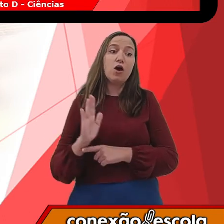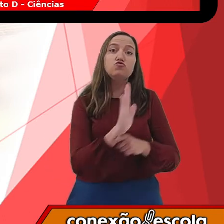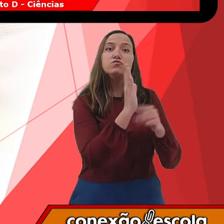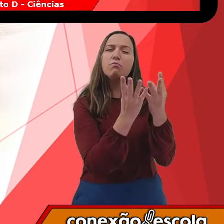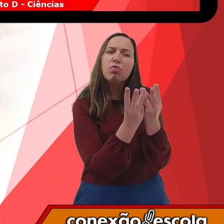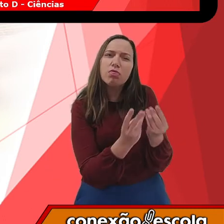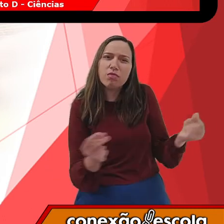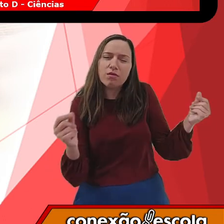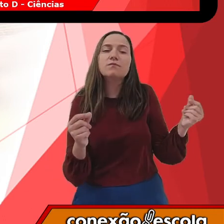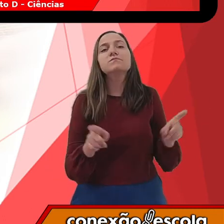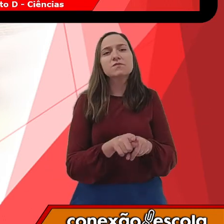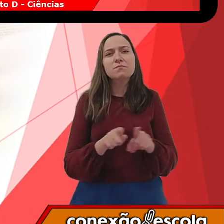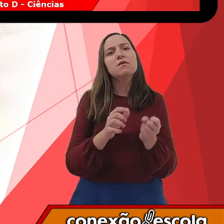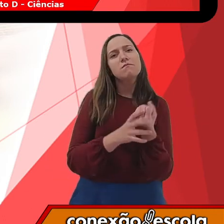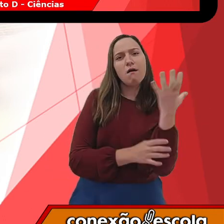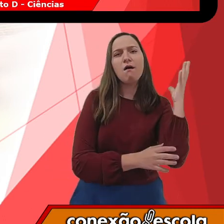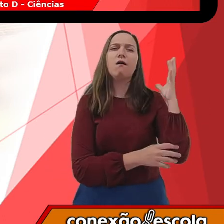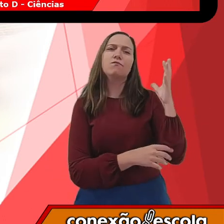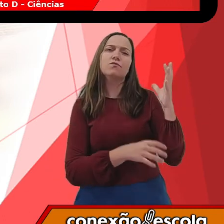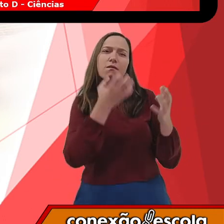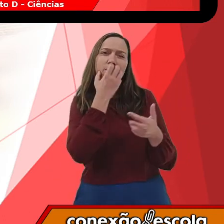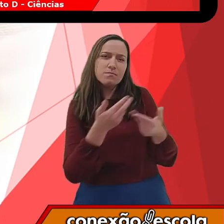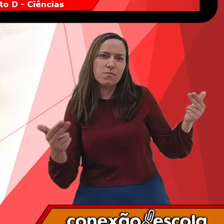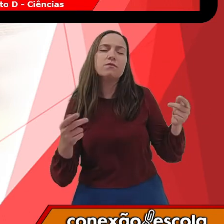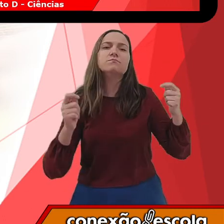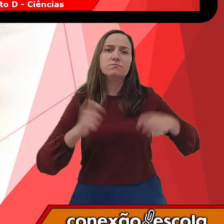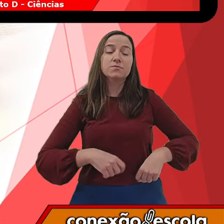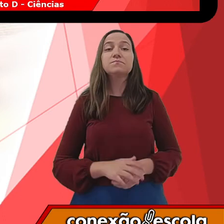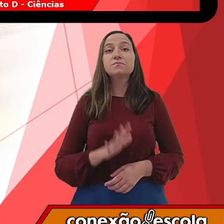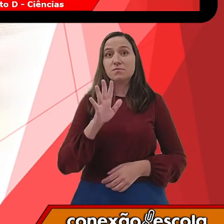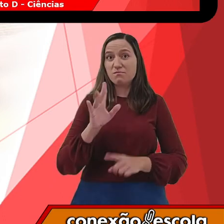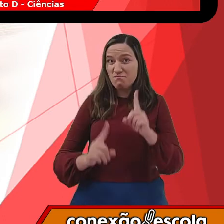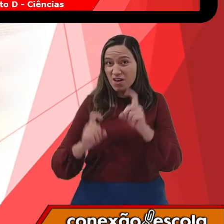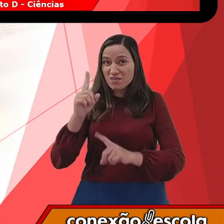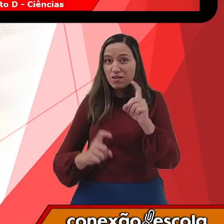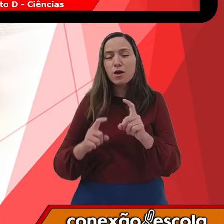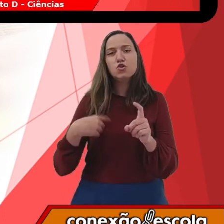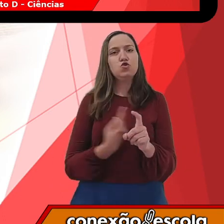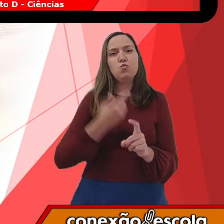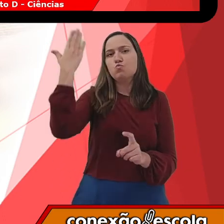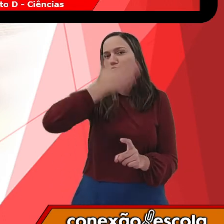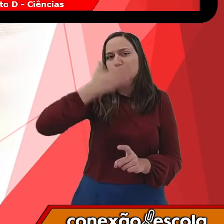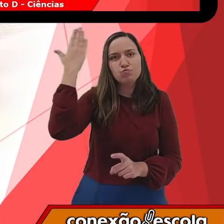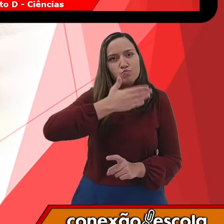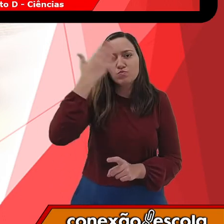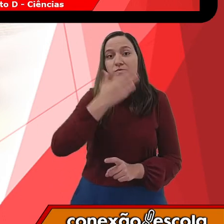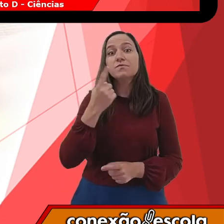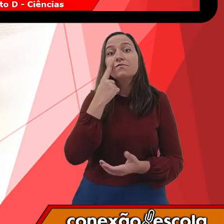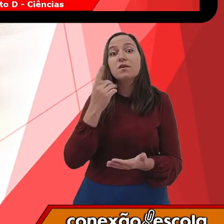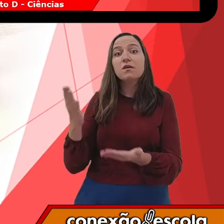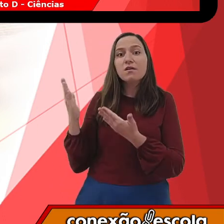o mesmo ocorre com as árvores e com as plantas. Lembrando que as bactérias não são visíveis a olho nu. Essa